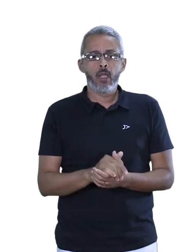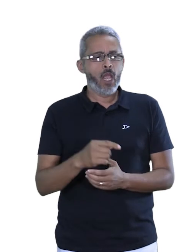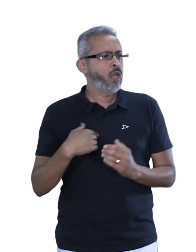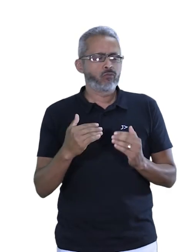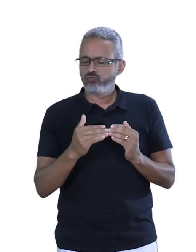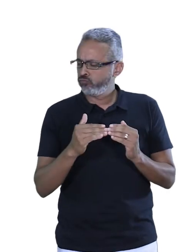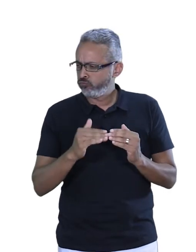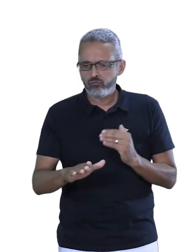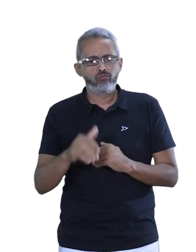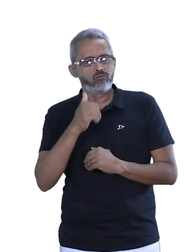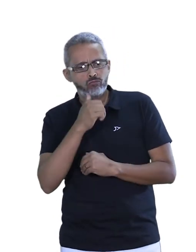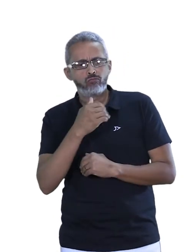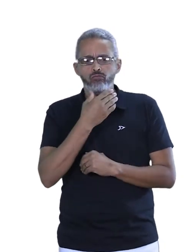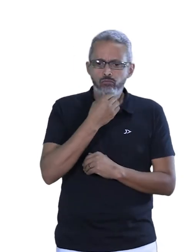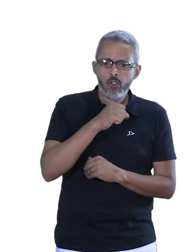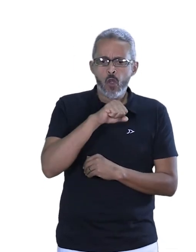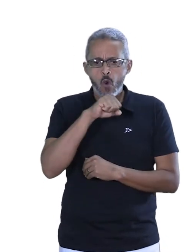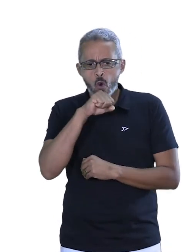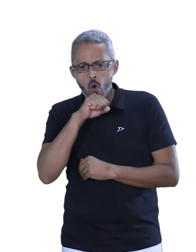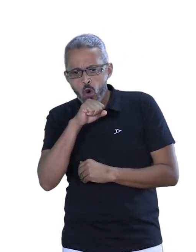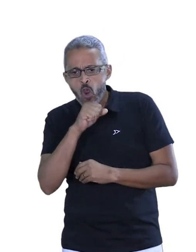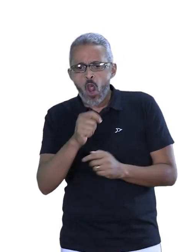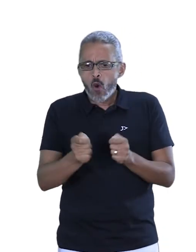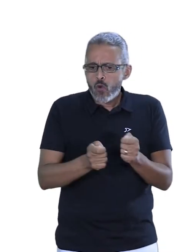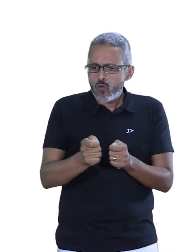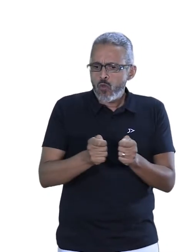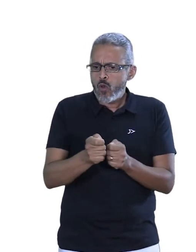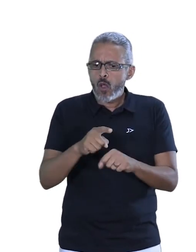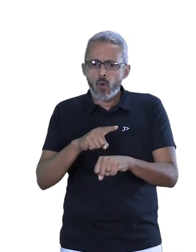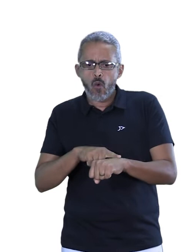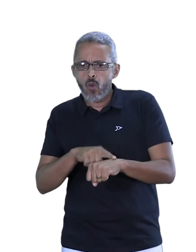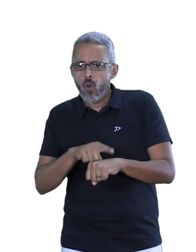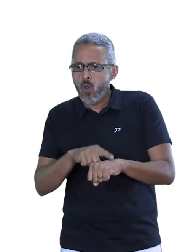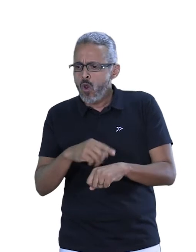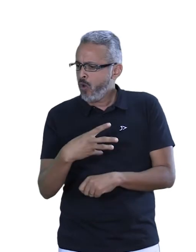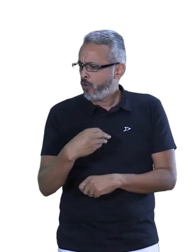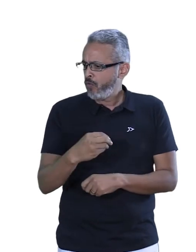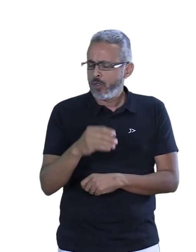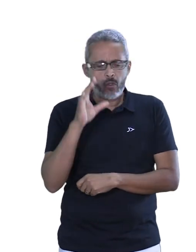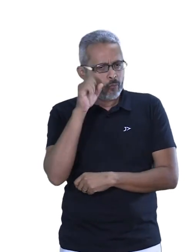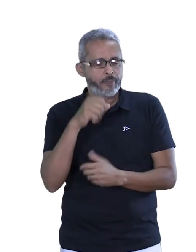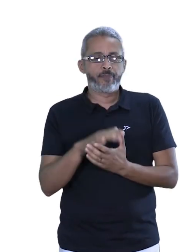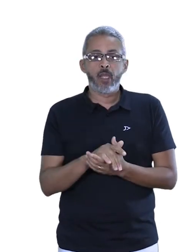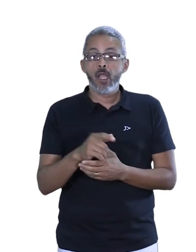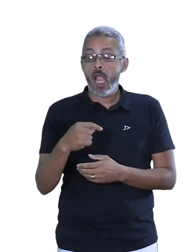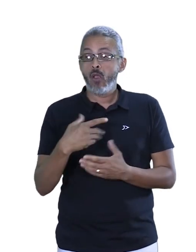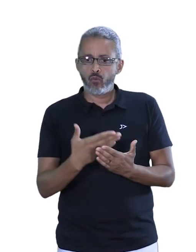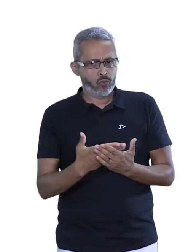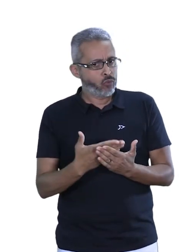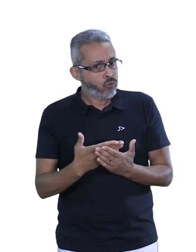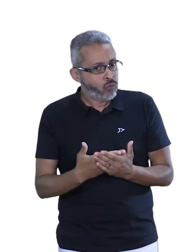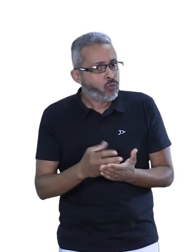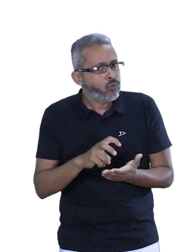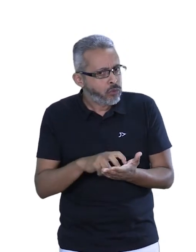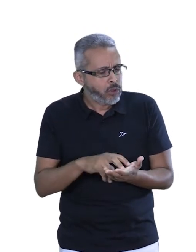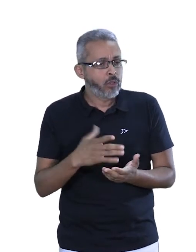não concordo com essa mania dos pais de quererem comandar os horários dos filhos dormirem. Ela diz que é porque eu estudo cedo e se